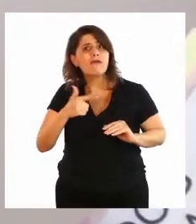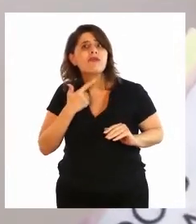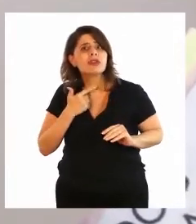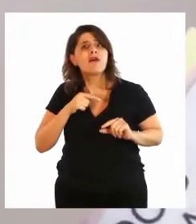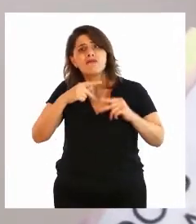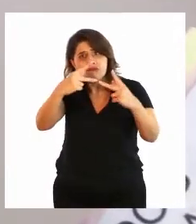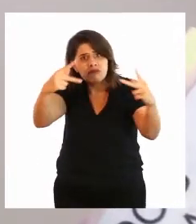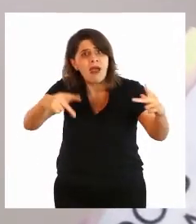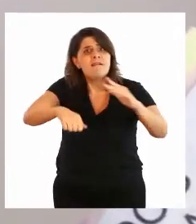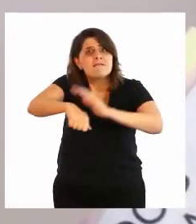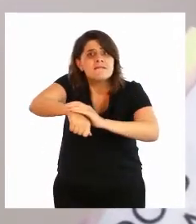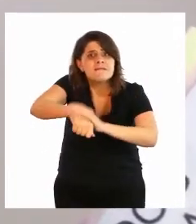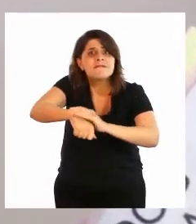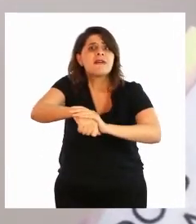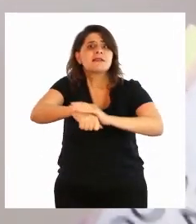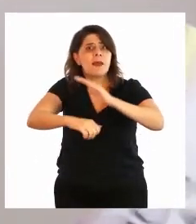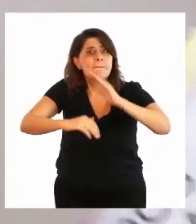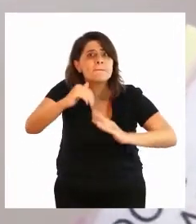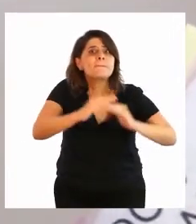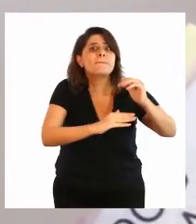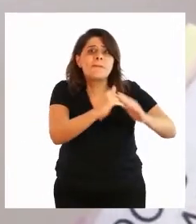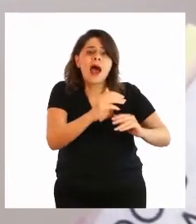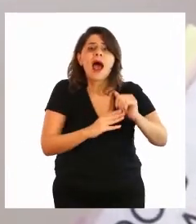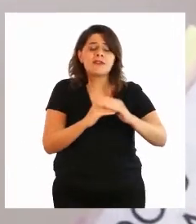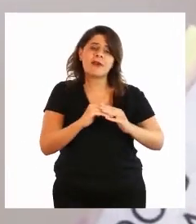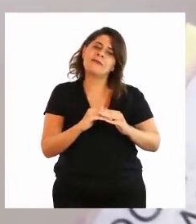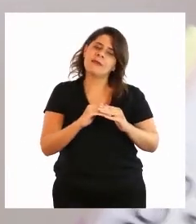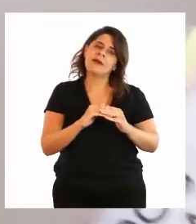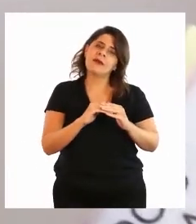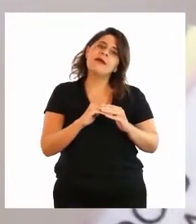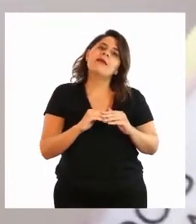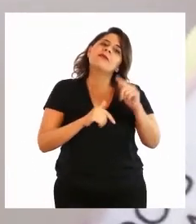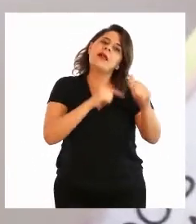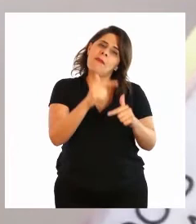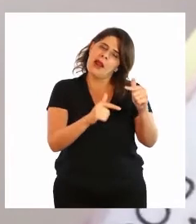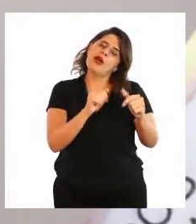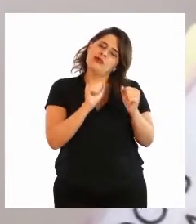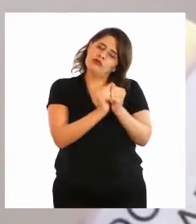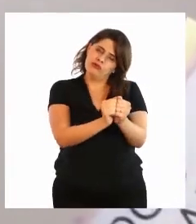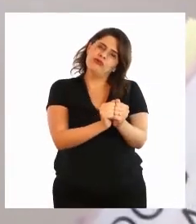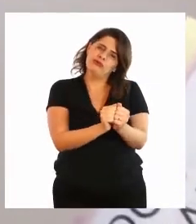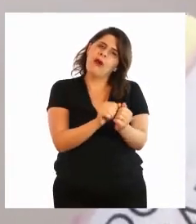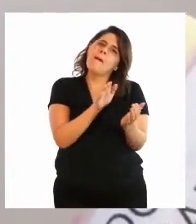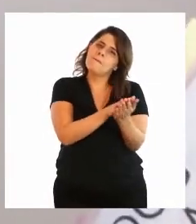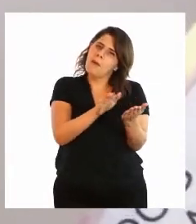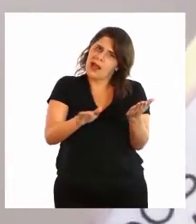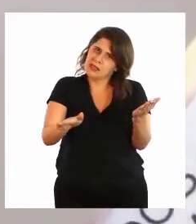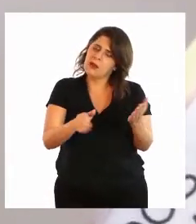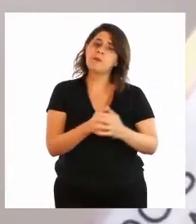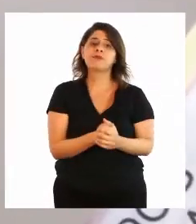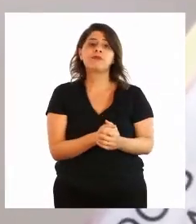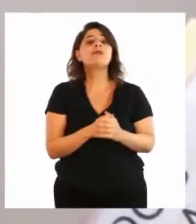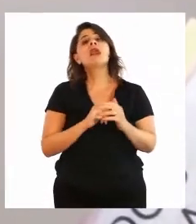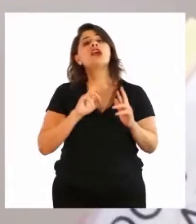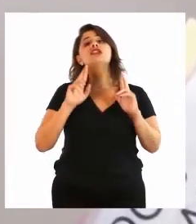para que a gente pudesse trabalhar com essas referências na nossa publicação. O que acontece que é